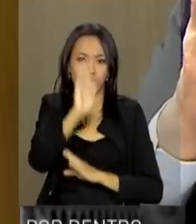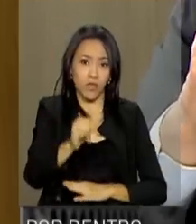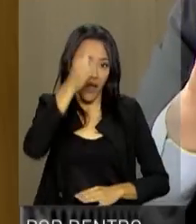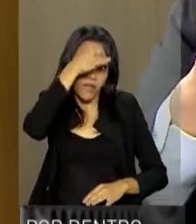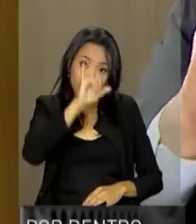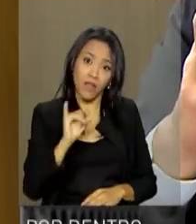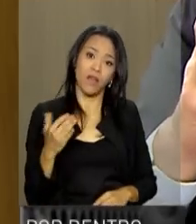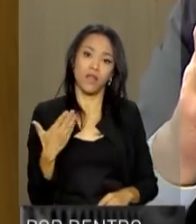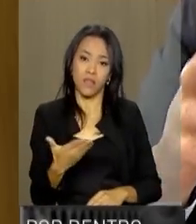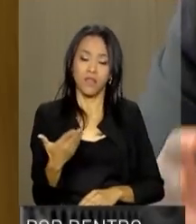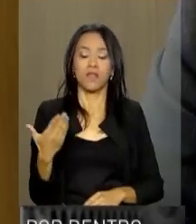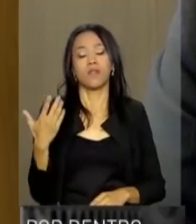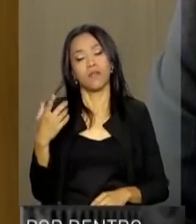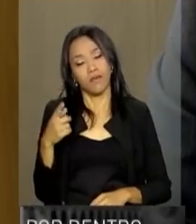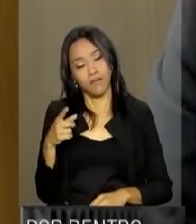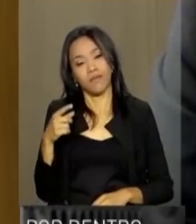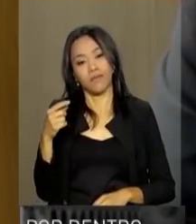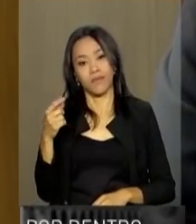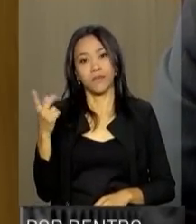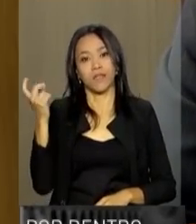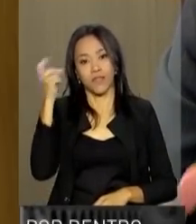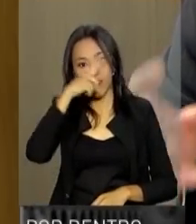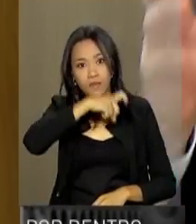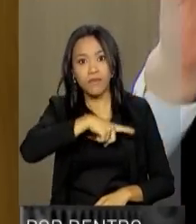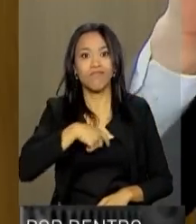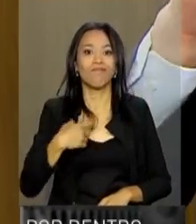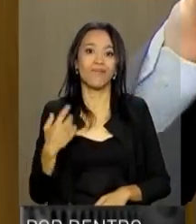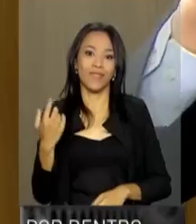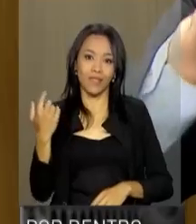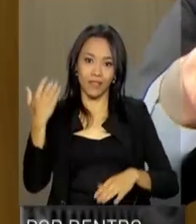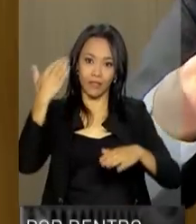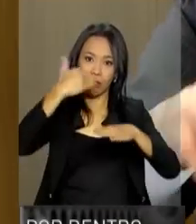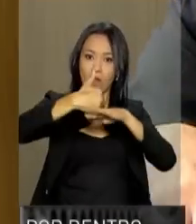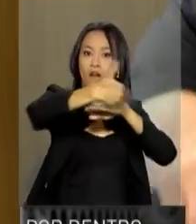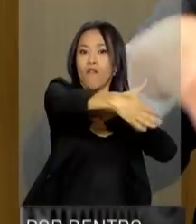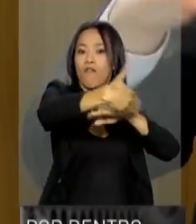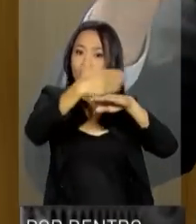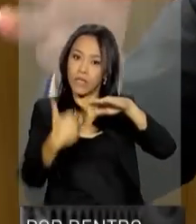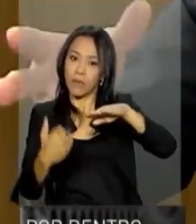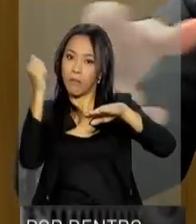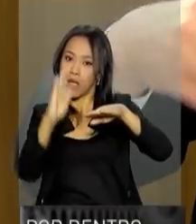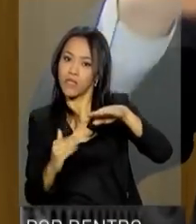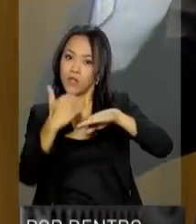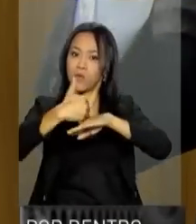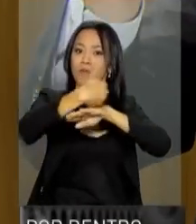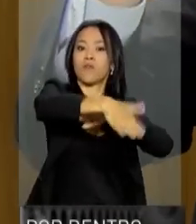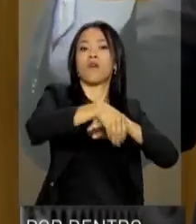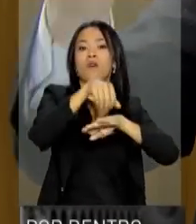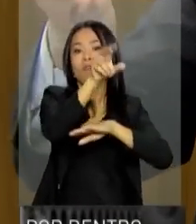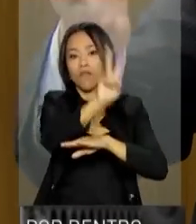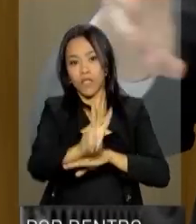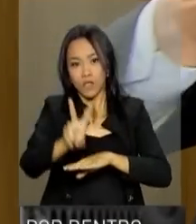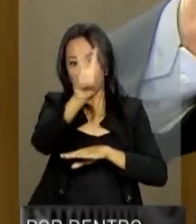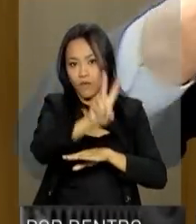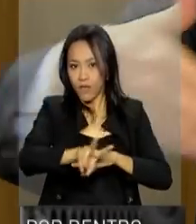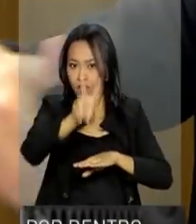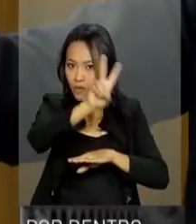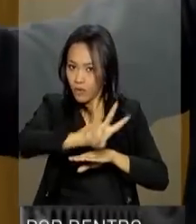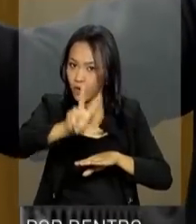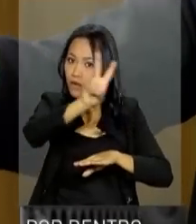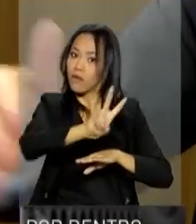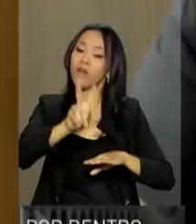estamos numa situação crítica na guiné na fronteira com a venezuela temos que agir nenhuma das ações pode poderá ser